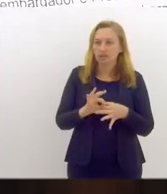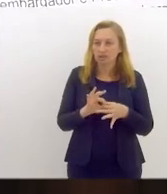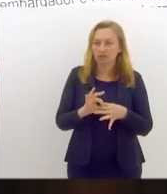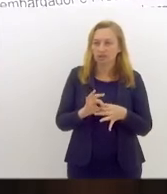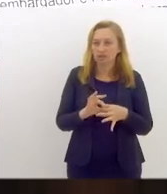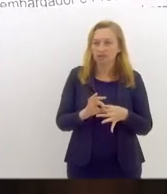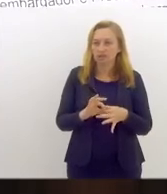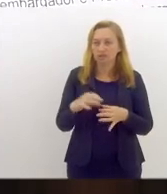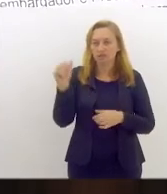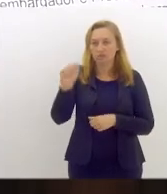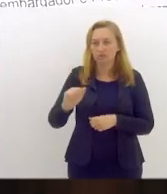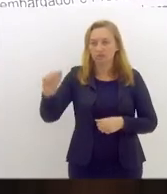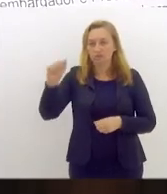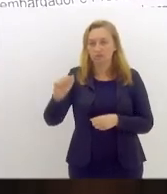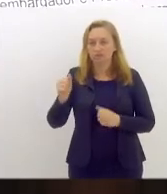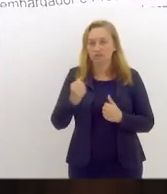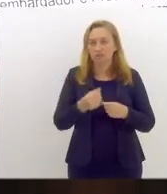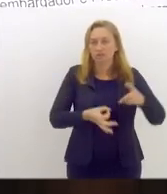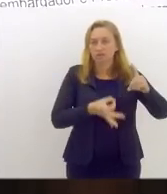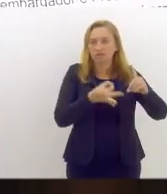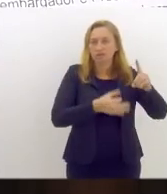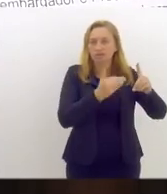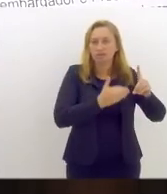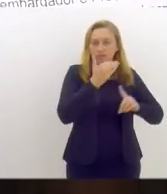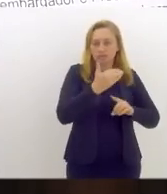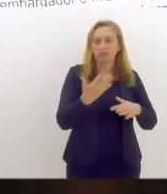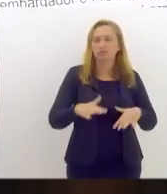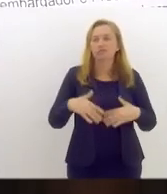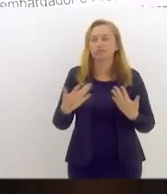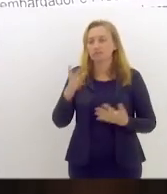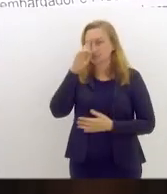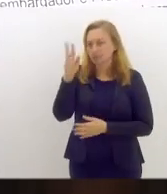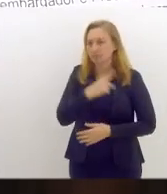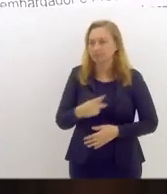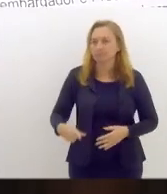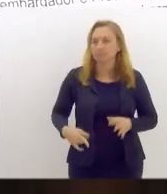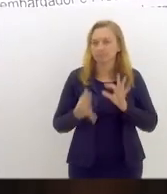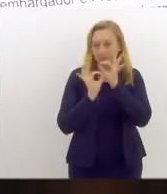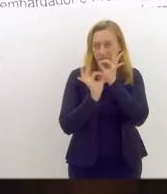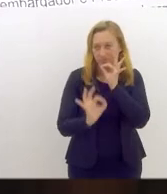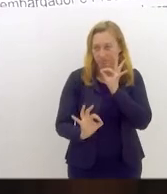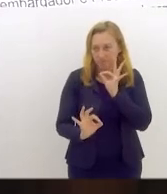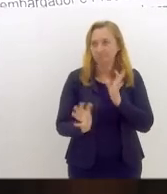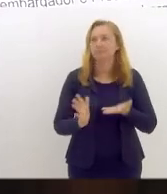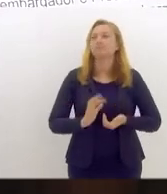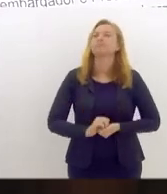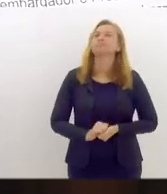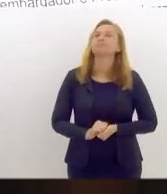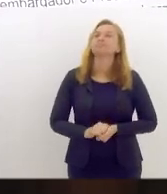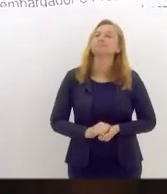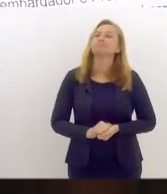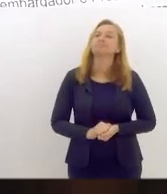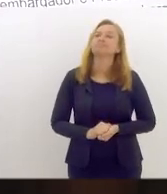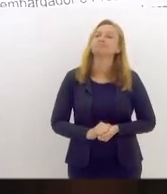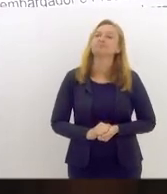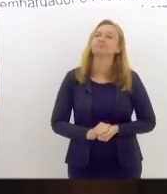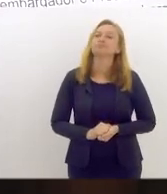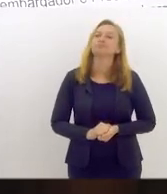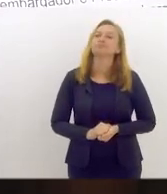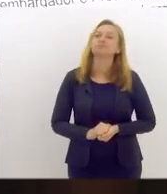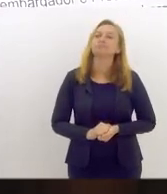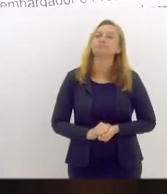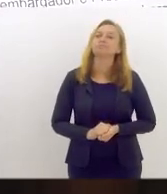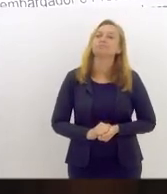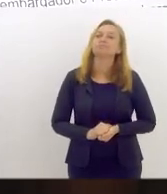desembargadores e o senhor presidente eu obviamente não vou né me alongar E